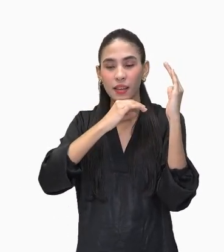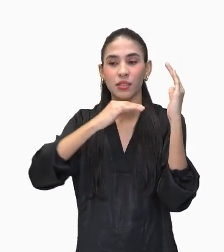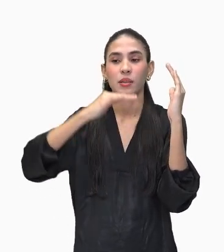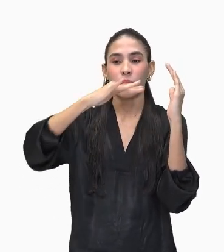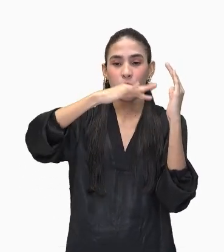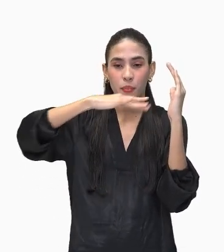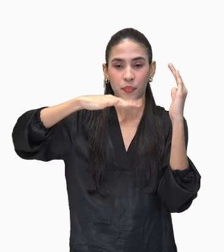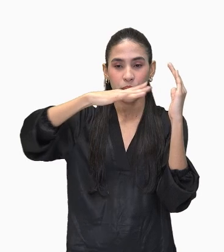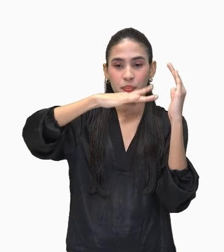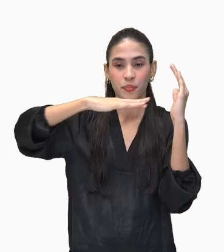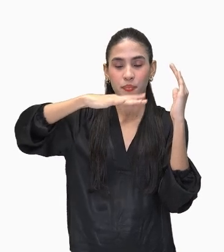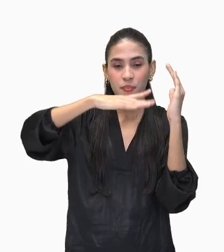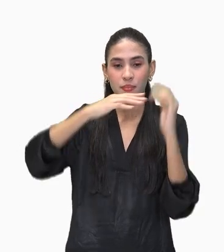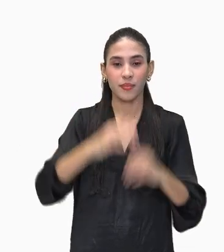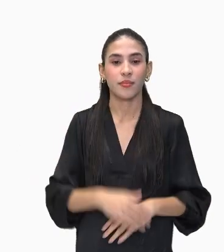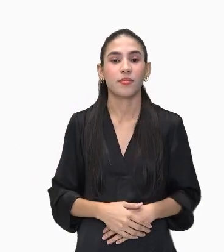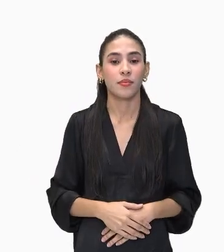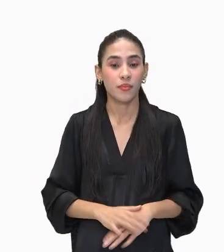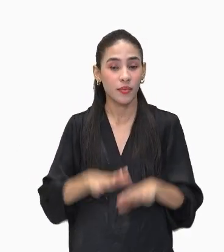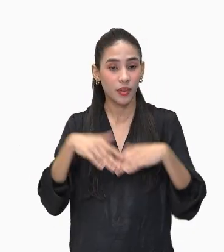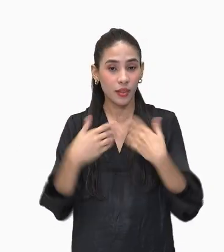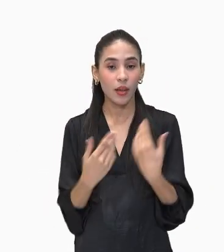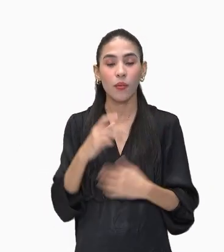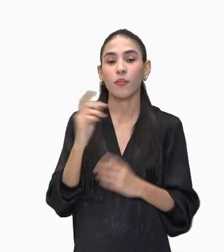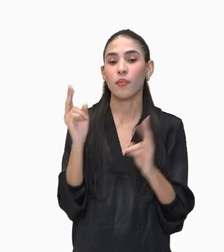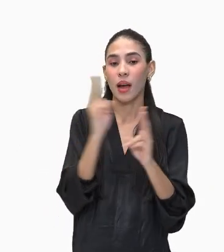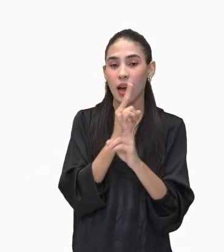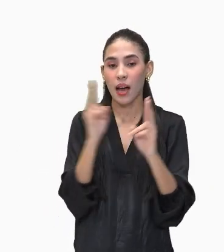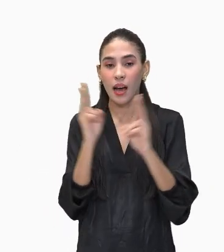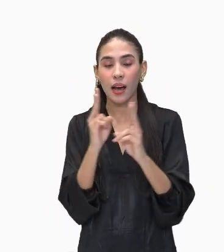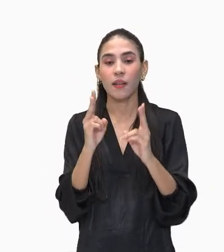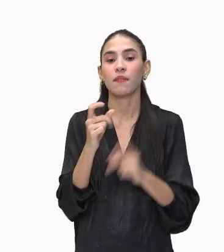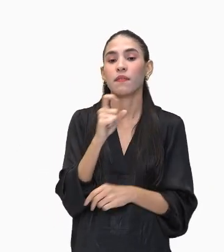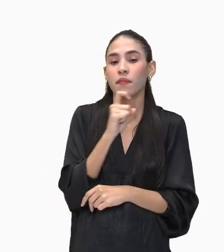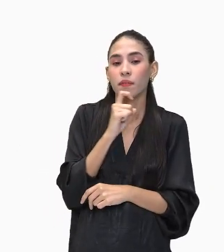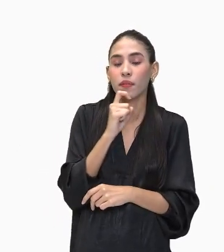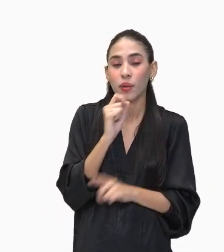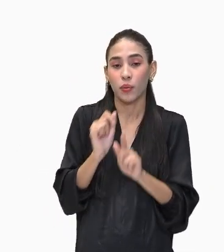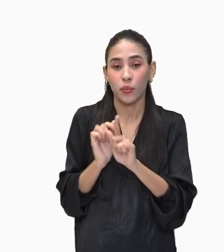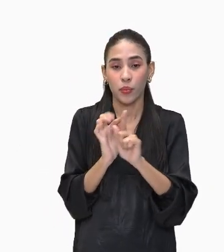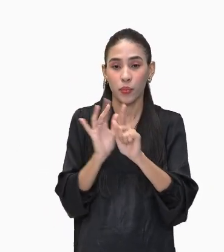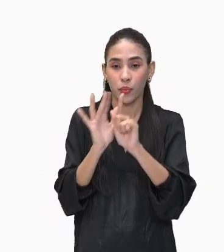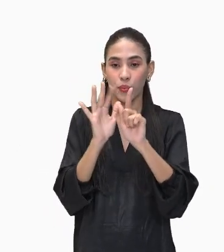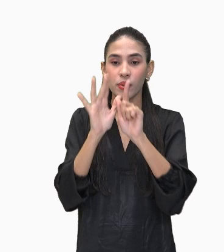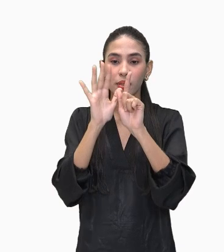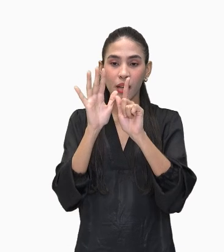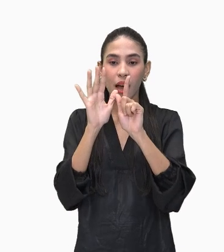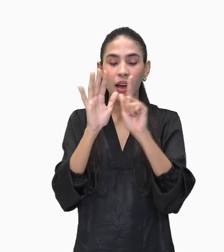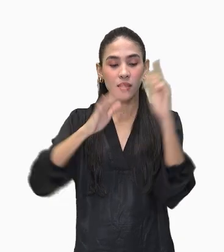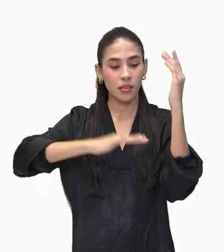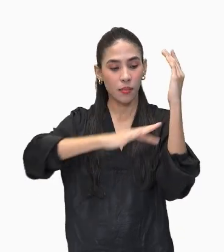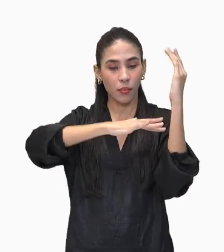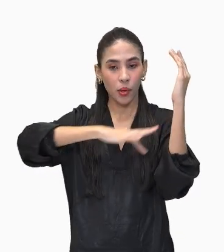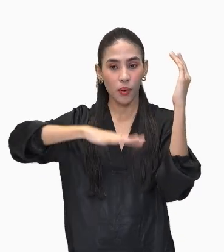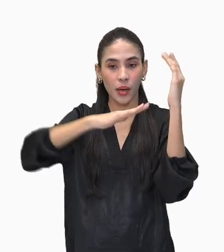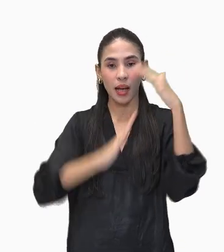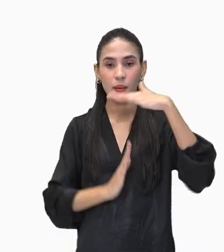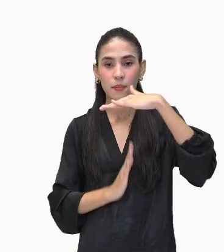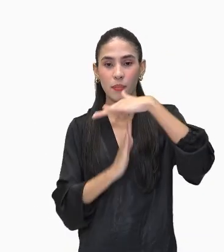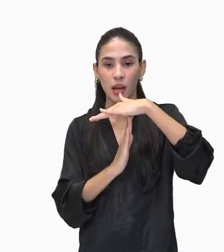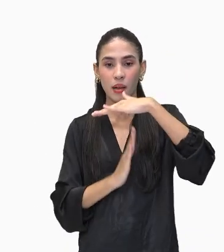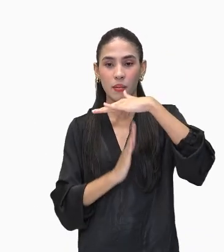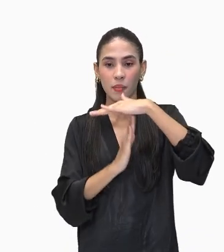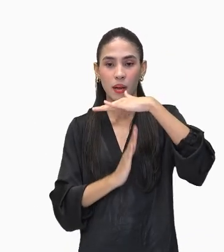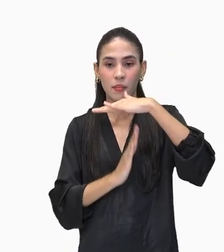acima. Juntamente com esse ar frio, os gases, né, os poluentes, eles ficam ali retidos